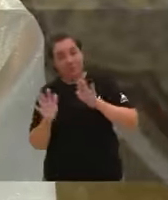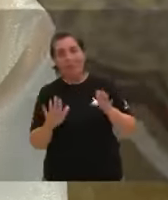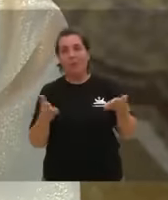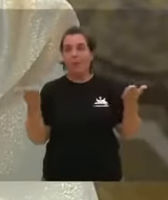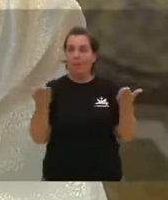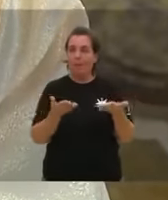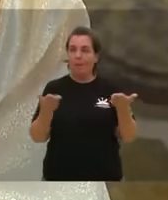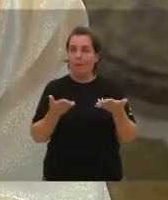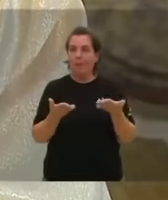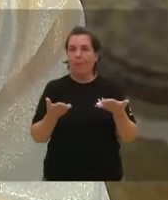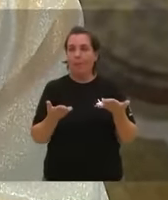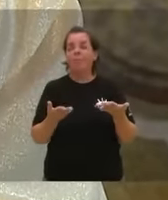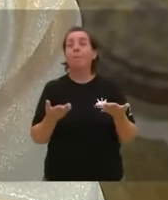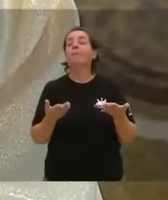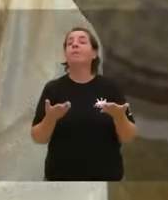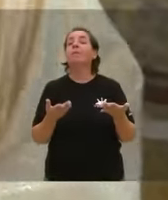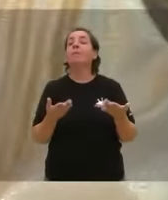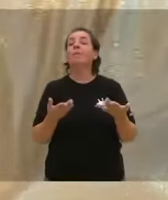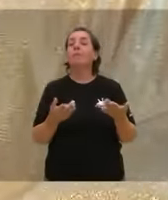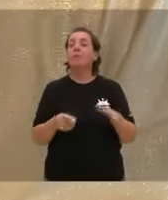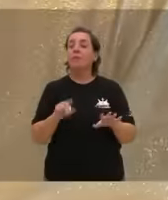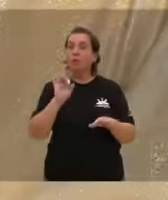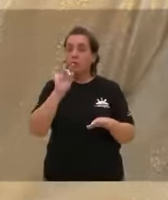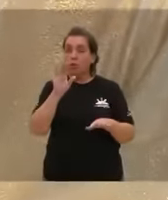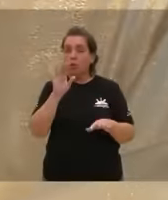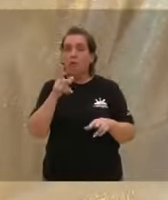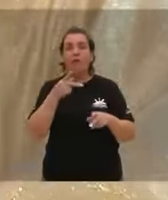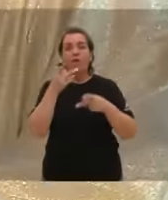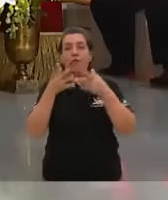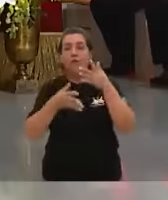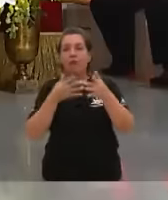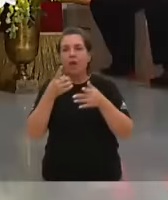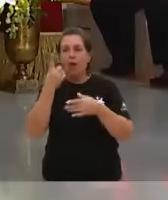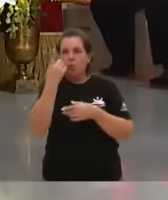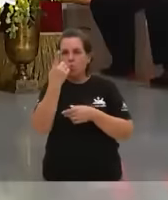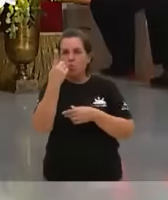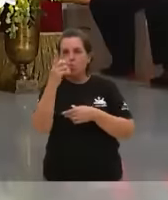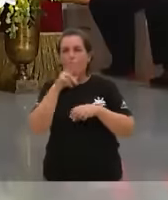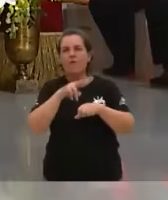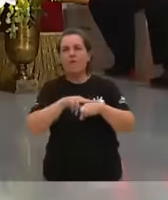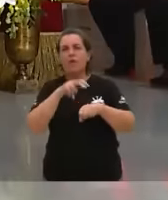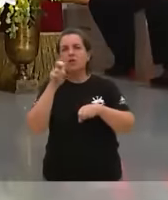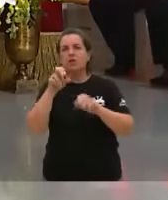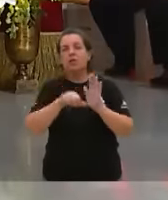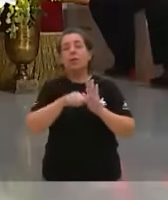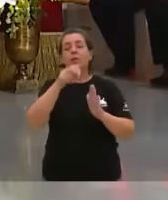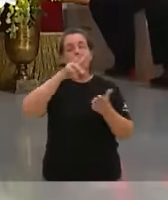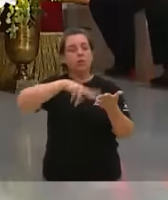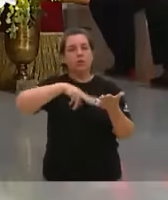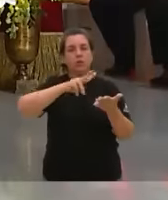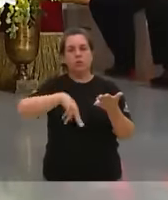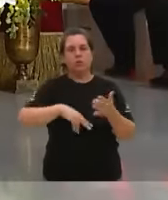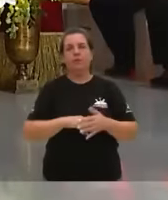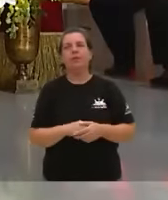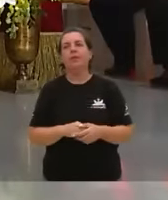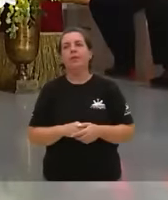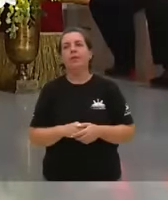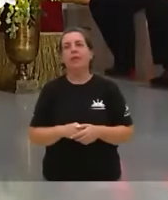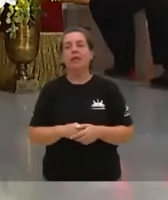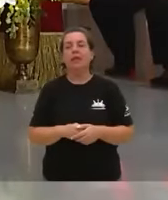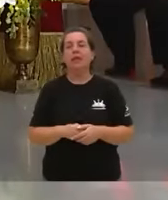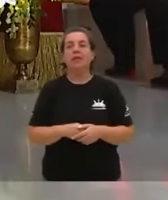Hoje, agora, eu só falo de um vocacionado da primeira leitura: